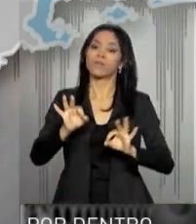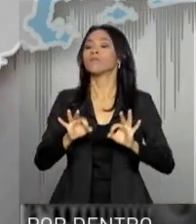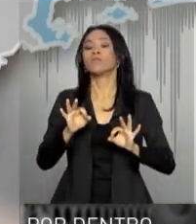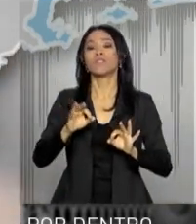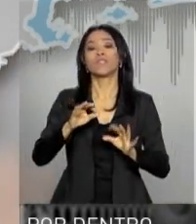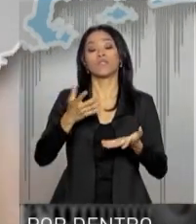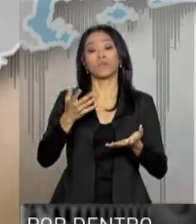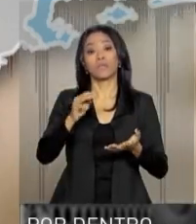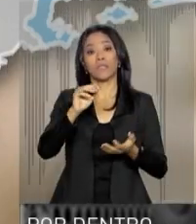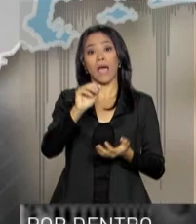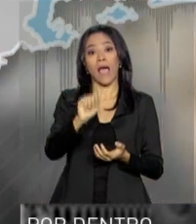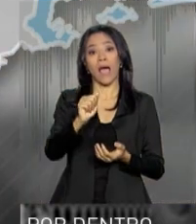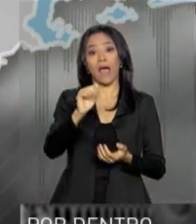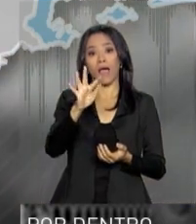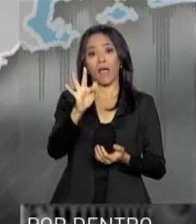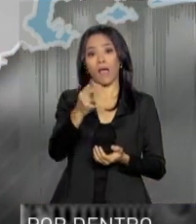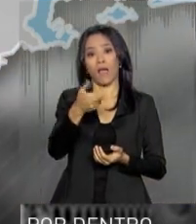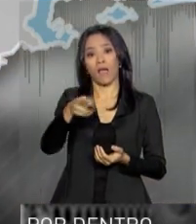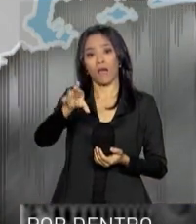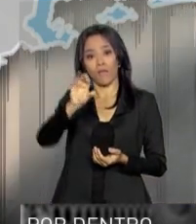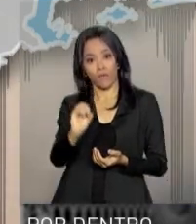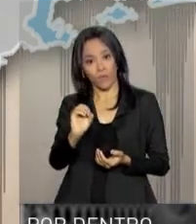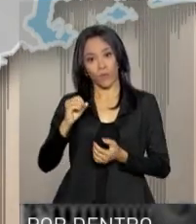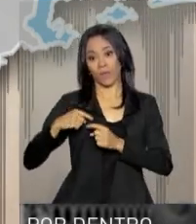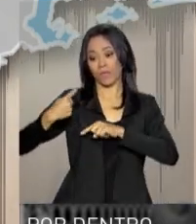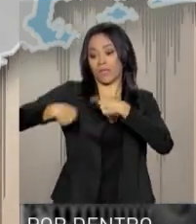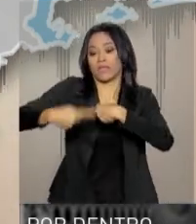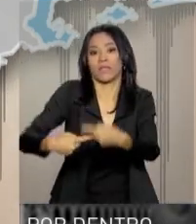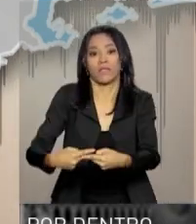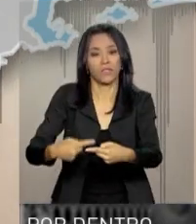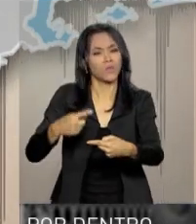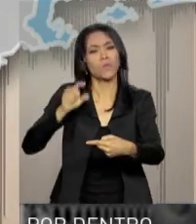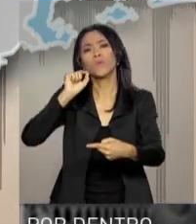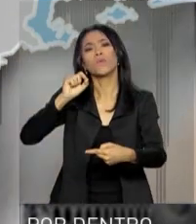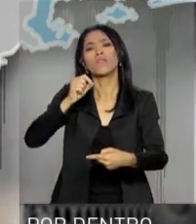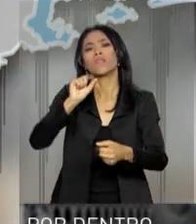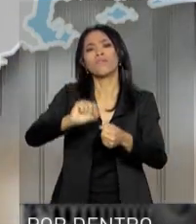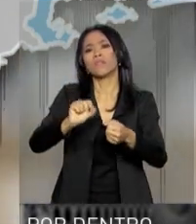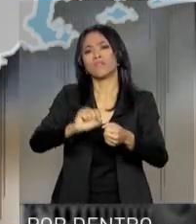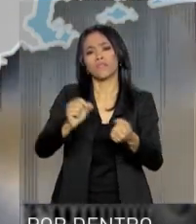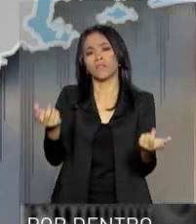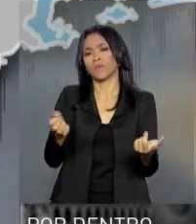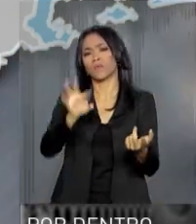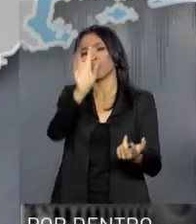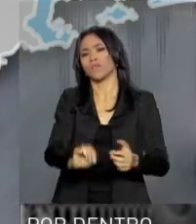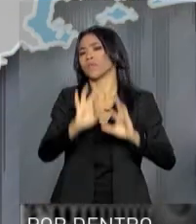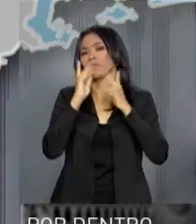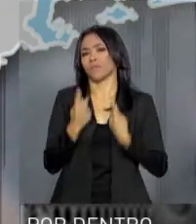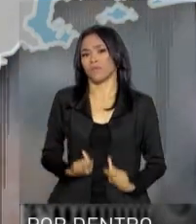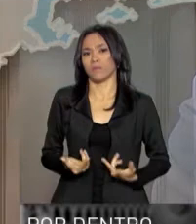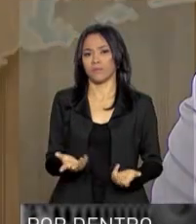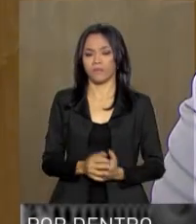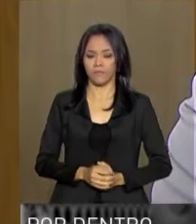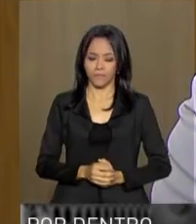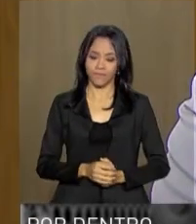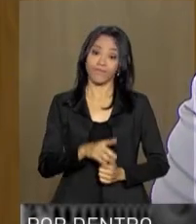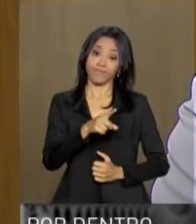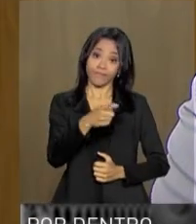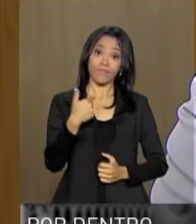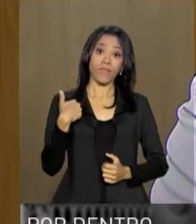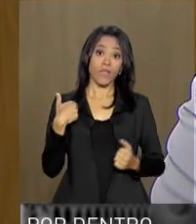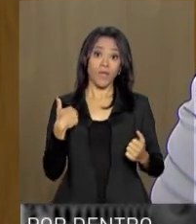que efetivamente o secretário brasil está fazendo em relação a isso então nem acabado de chegar da